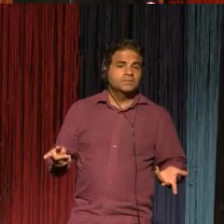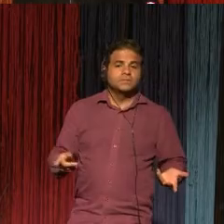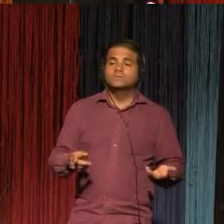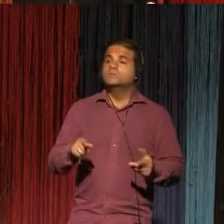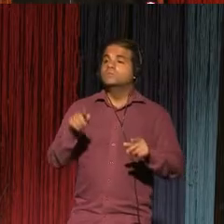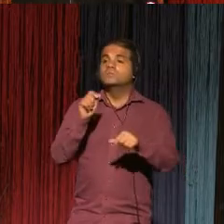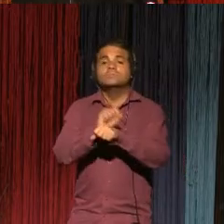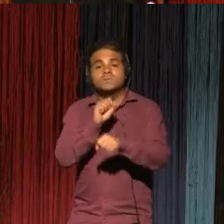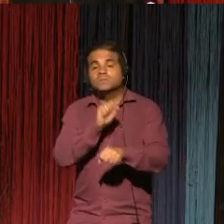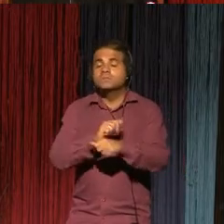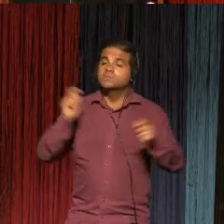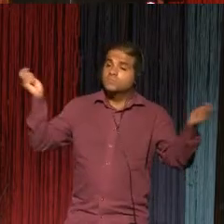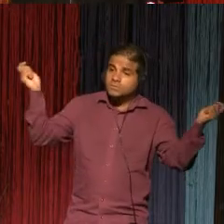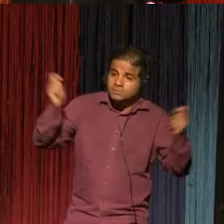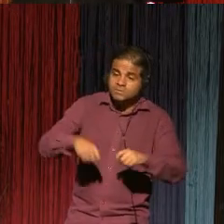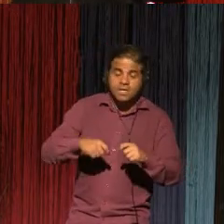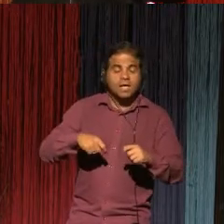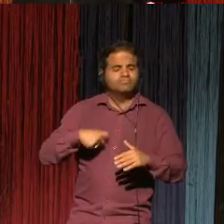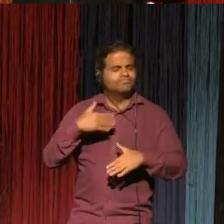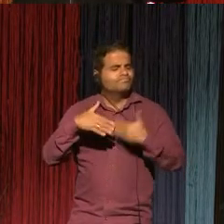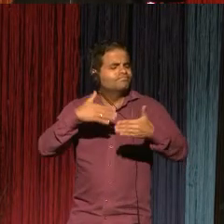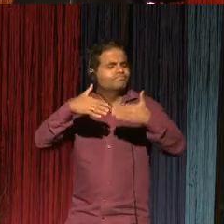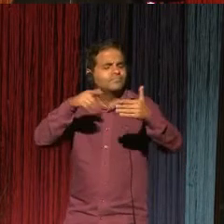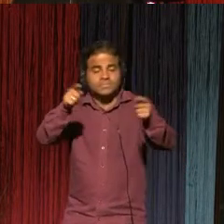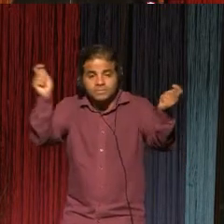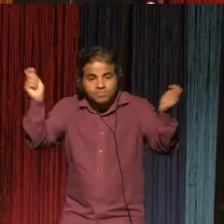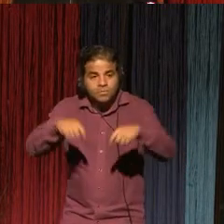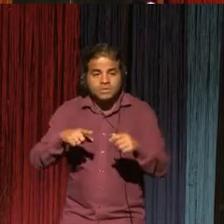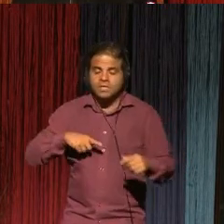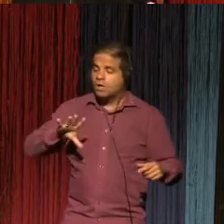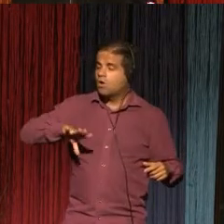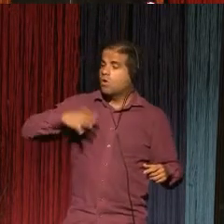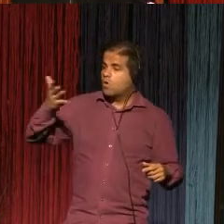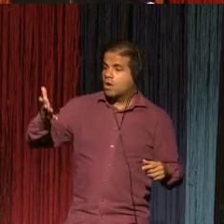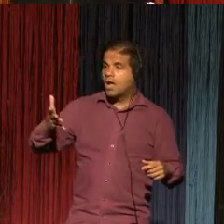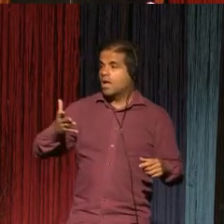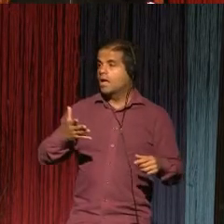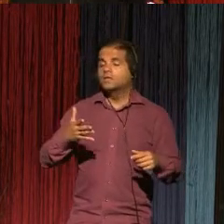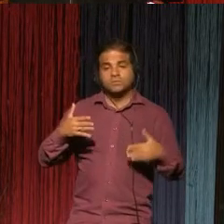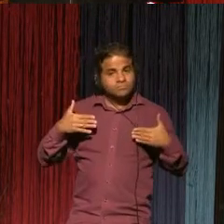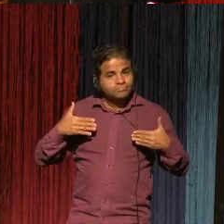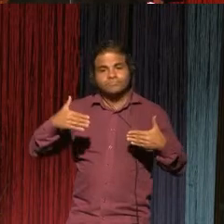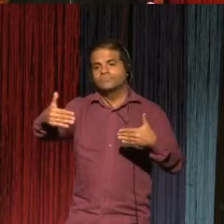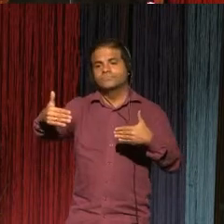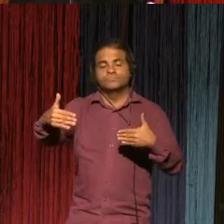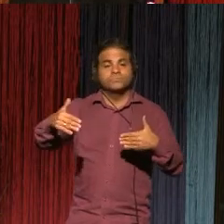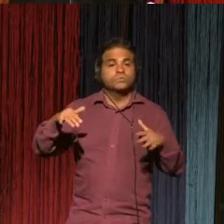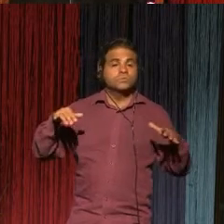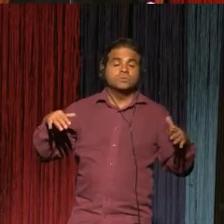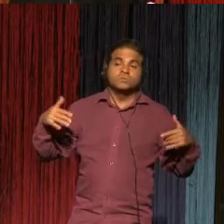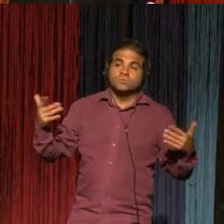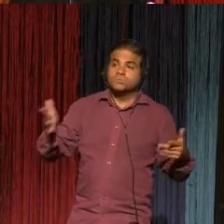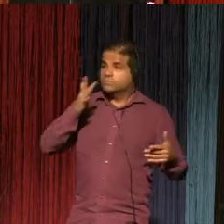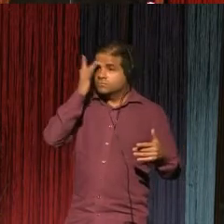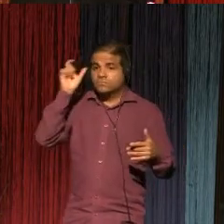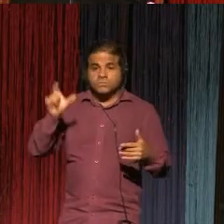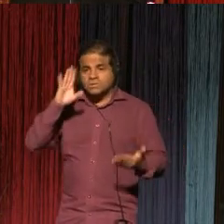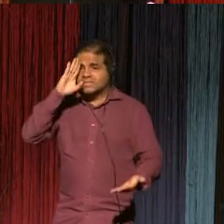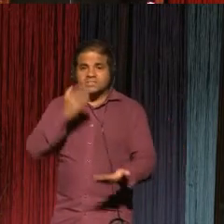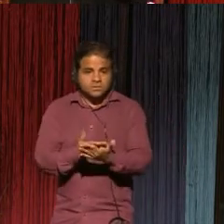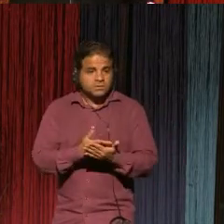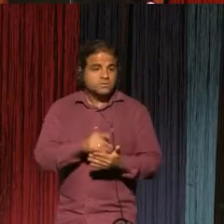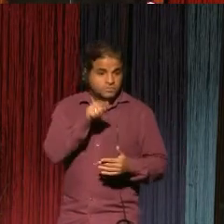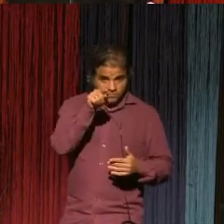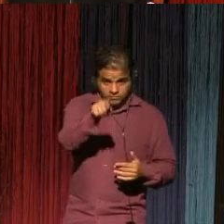Com esperança na possibilidade do sucesso, você pode ter a coragem de não desistir. Só o fato de uma pessoa acreditar